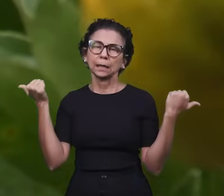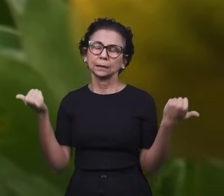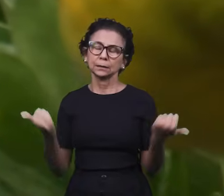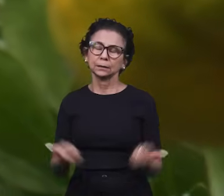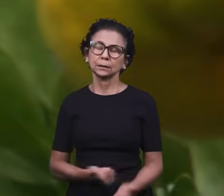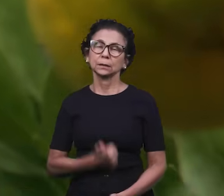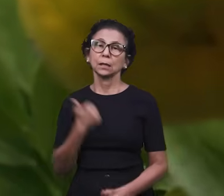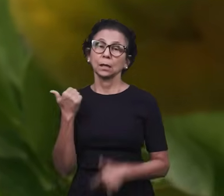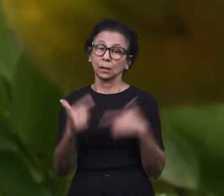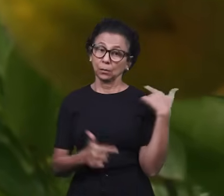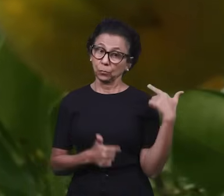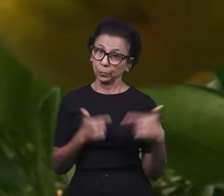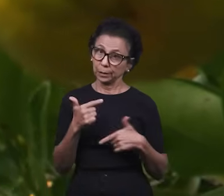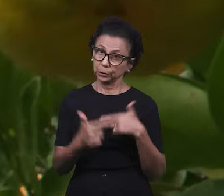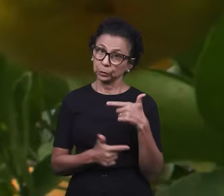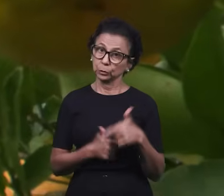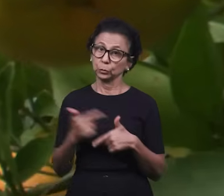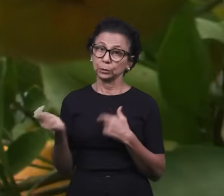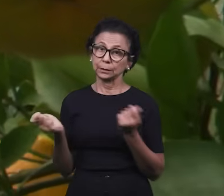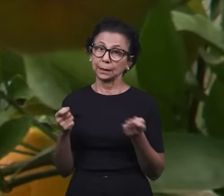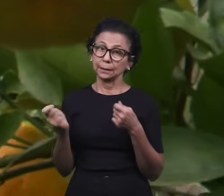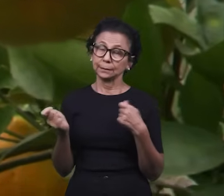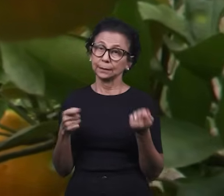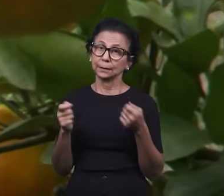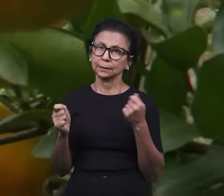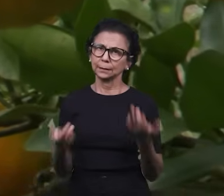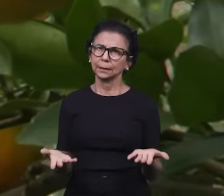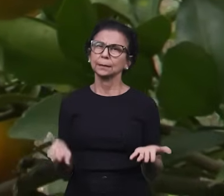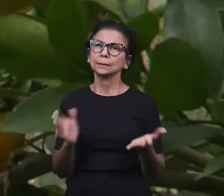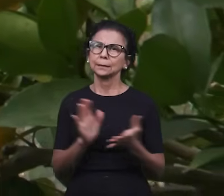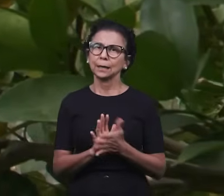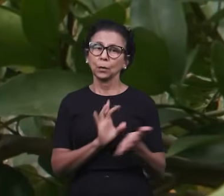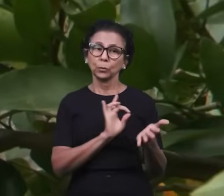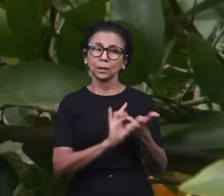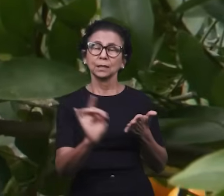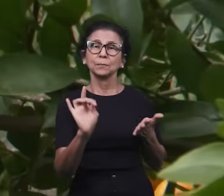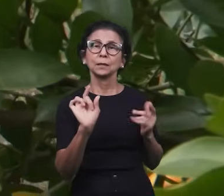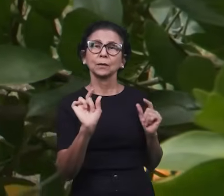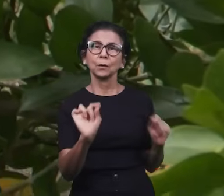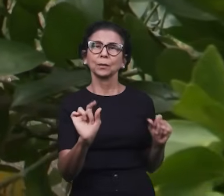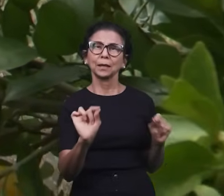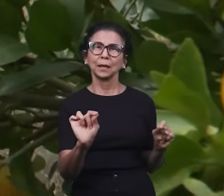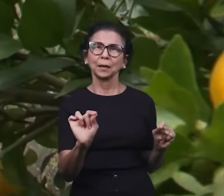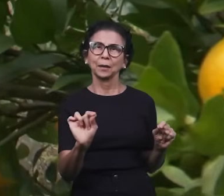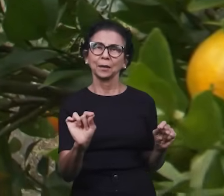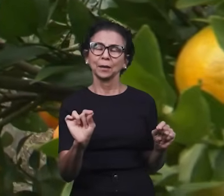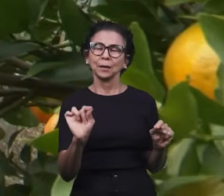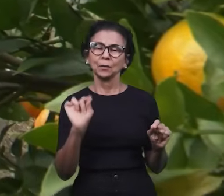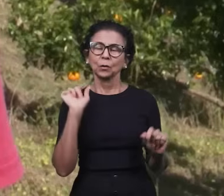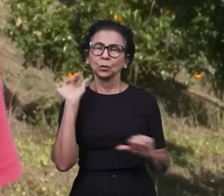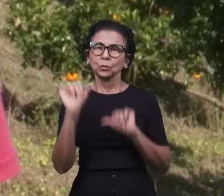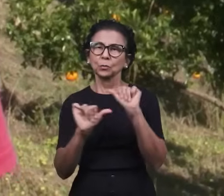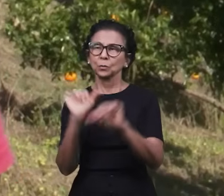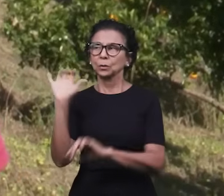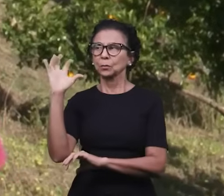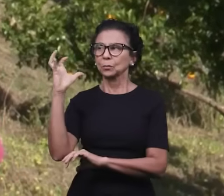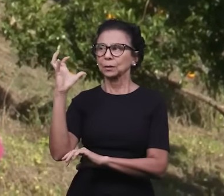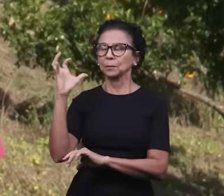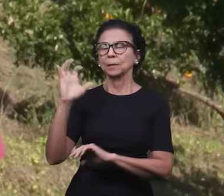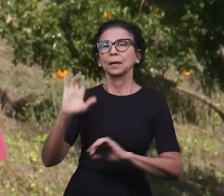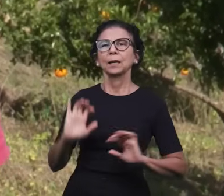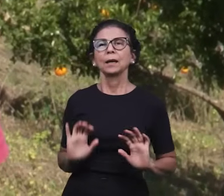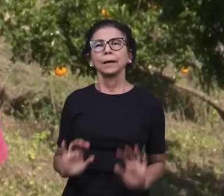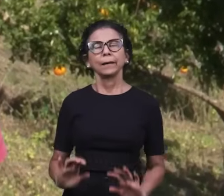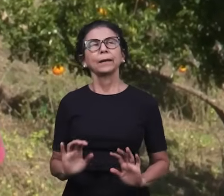uma batalha diária, especialmente contra um inimigo cada vez mais presente, as mudanças climáticas. A gente teve